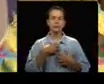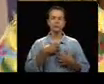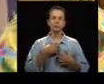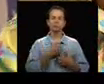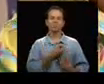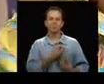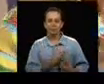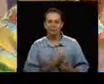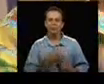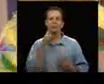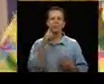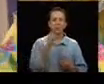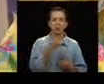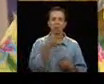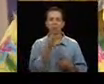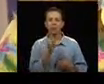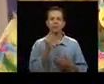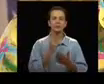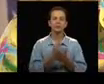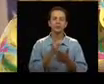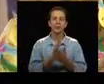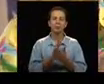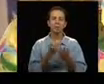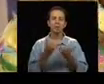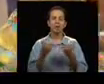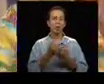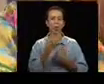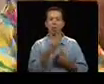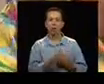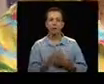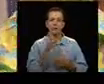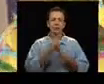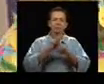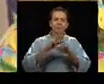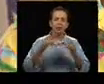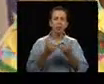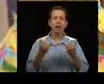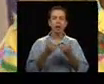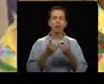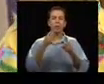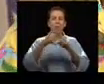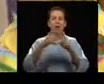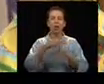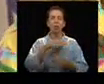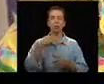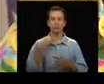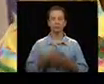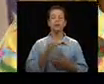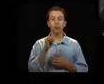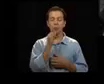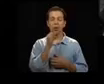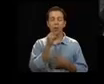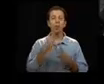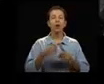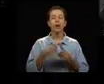vou por aí. E ficou um pedaço de pai conhecido e um pai completamente desconhecido, que era aquele meio morto,